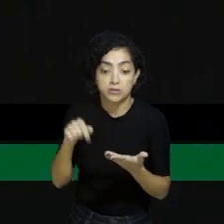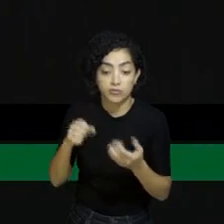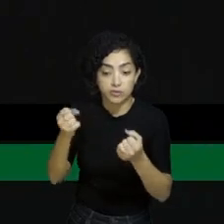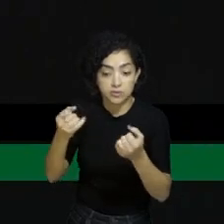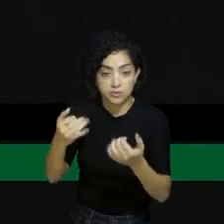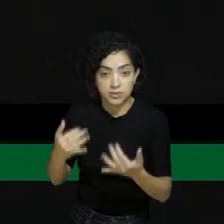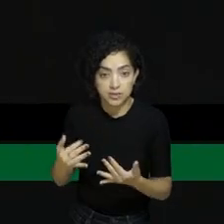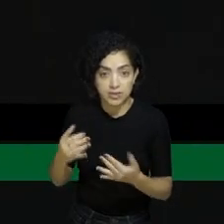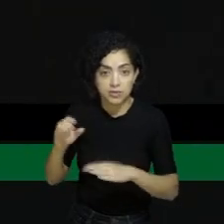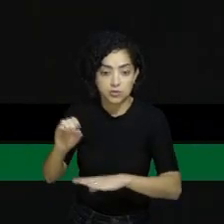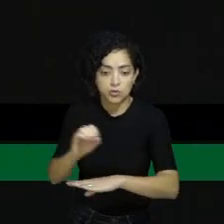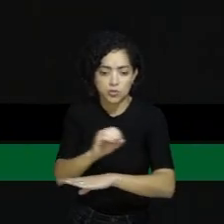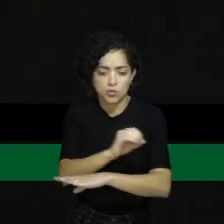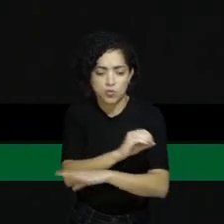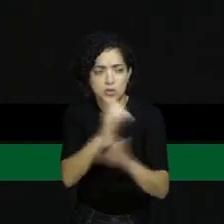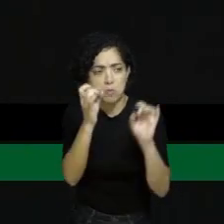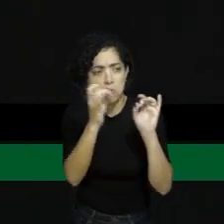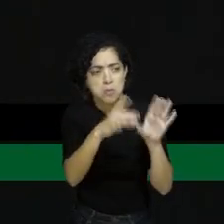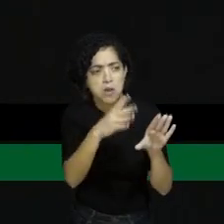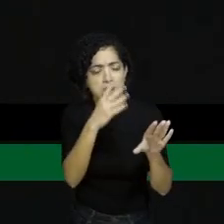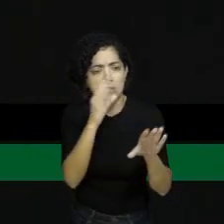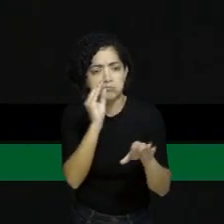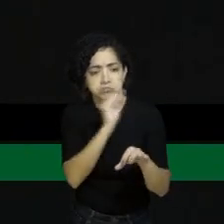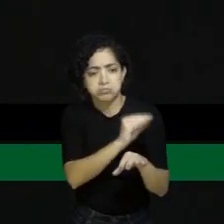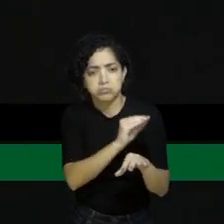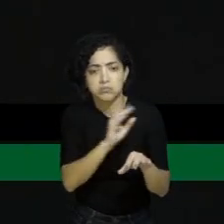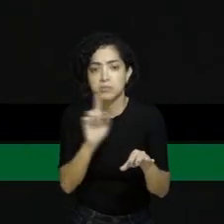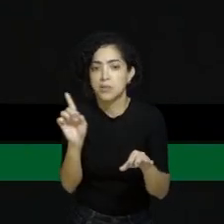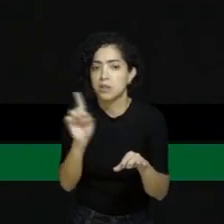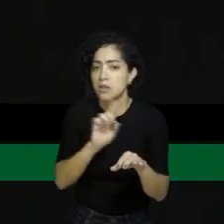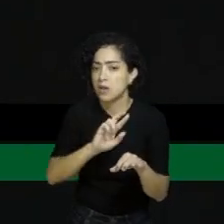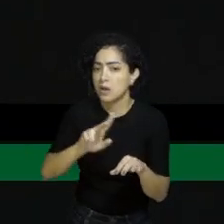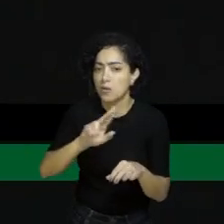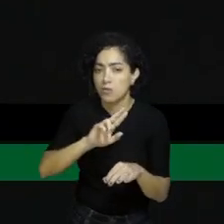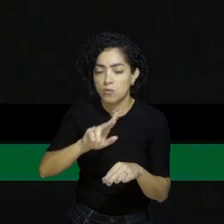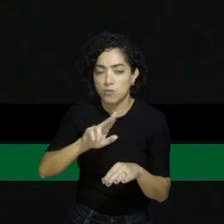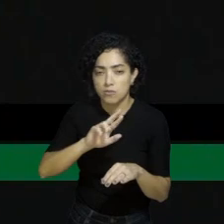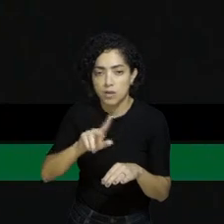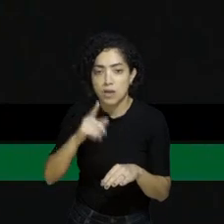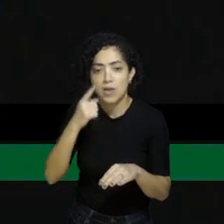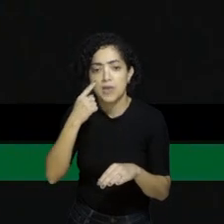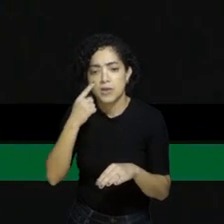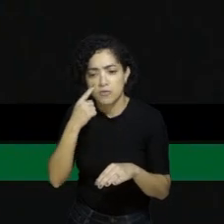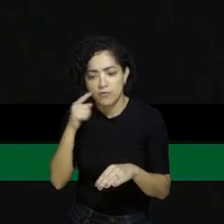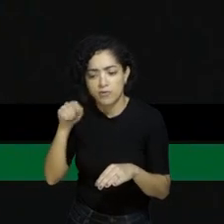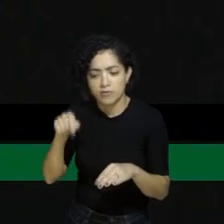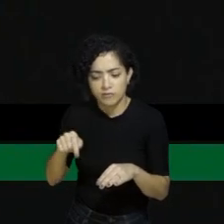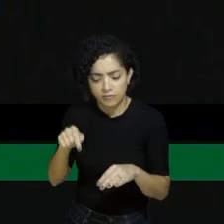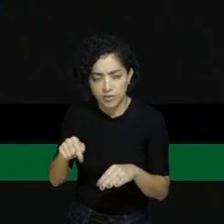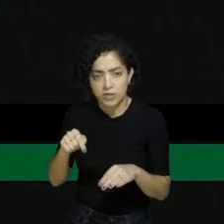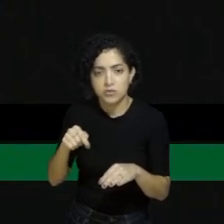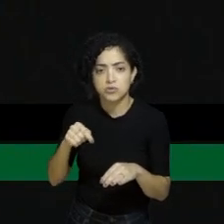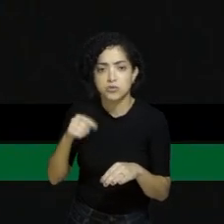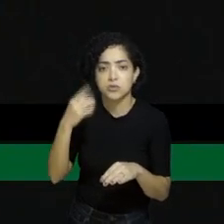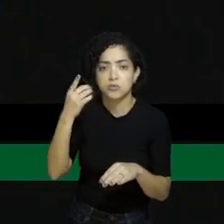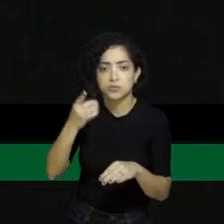que o Oeste é abandonado, é esquecido. Não é. Eu vejo os deputados do Oeste aqui